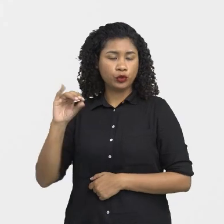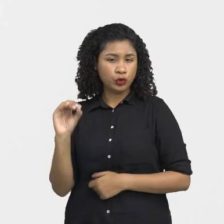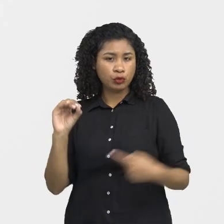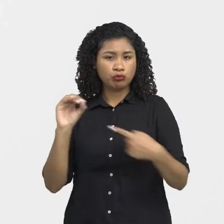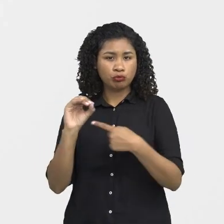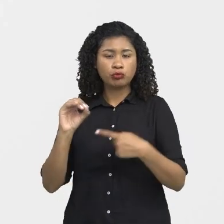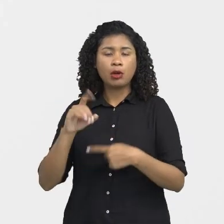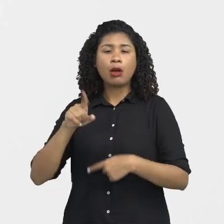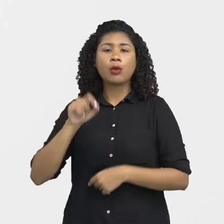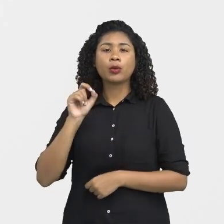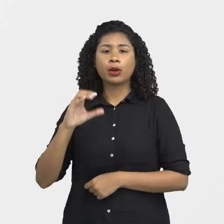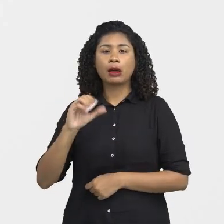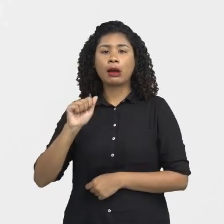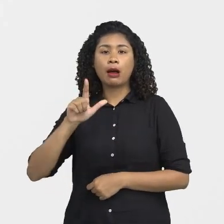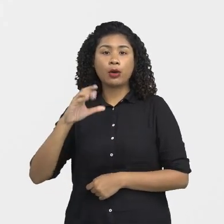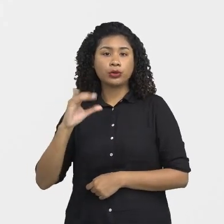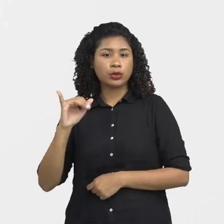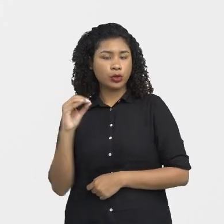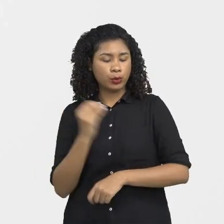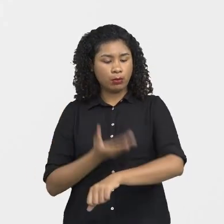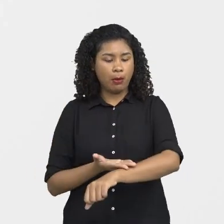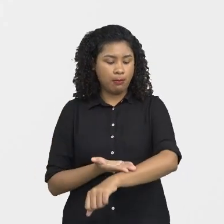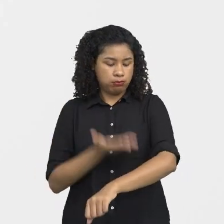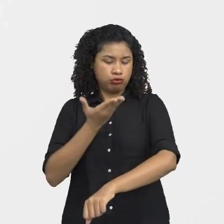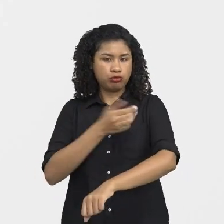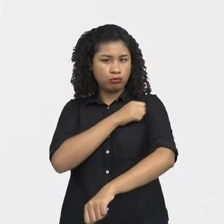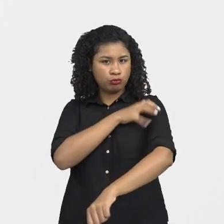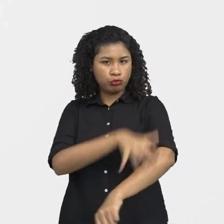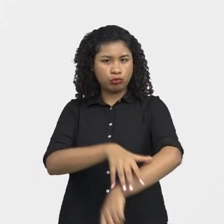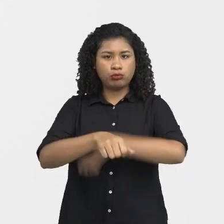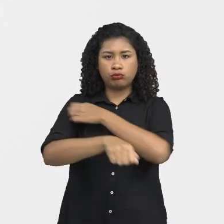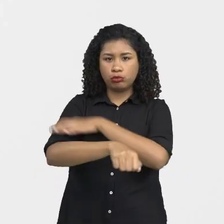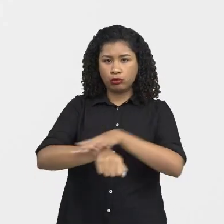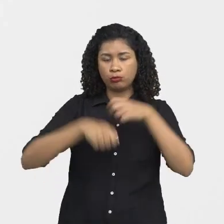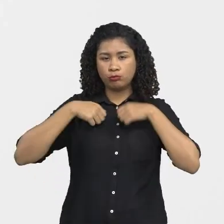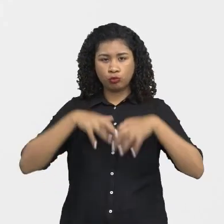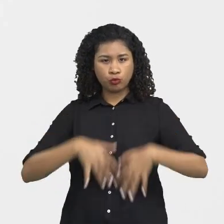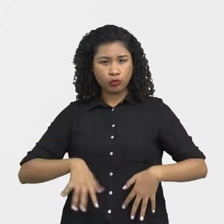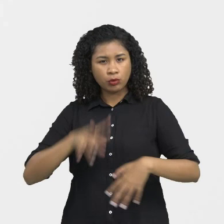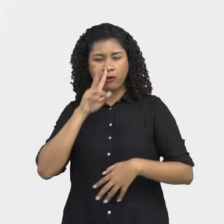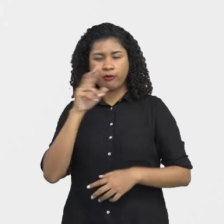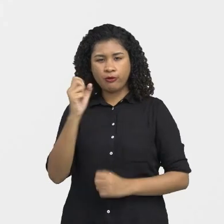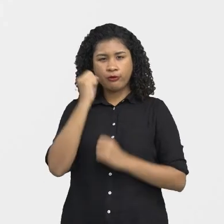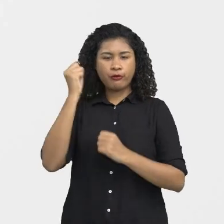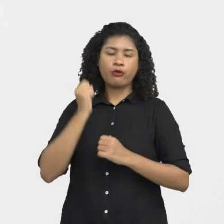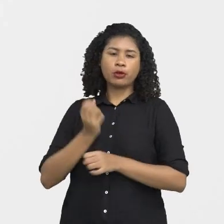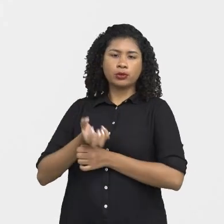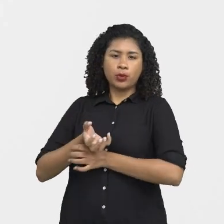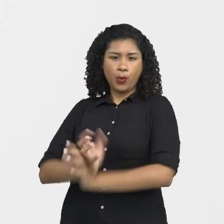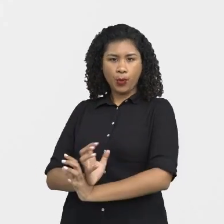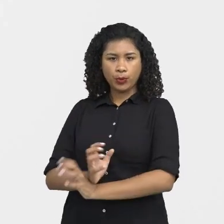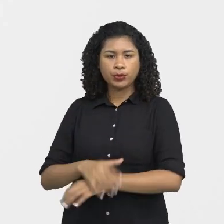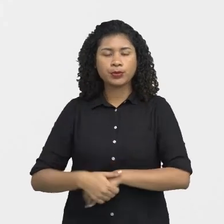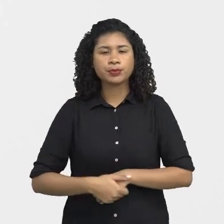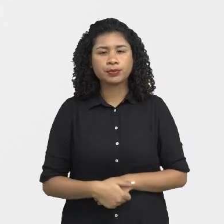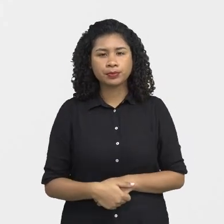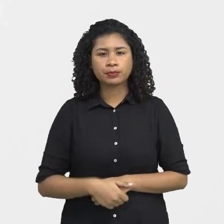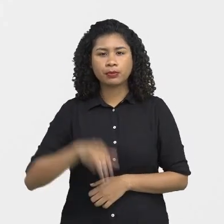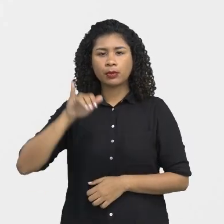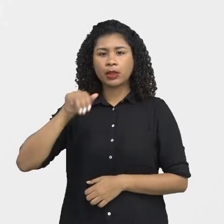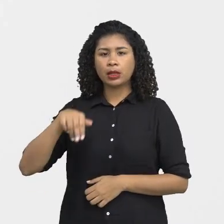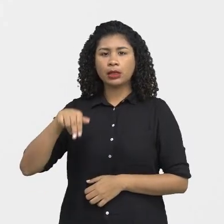de cálcio no sangue e estimula a liberação de cálcio nos ossos. A insulina, ela é produzida no pâncreas,